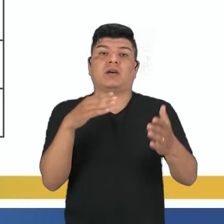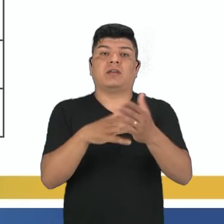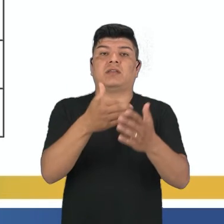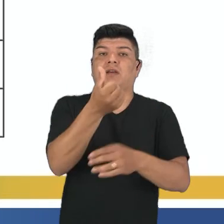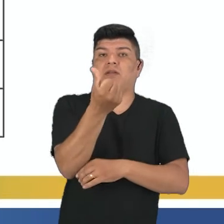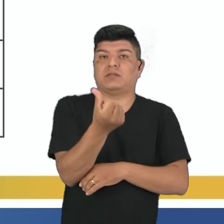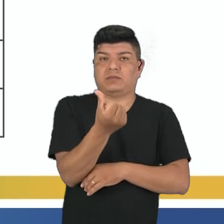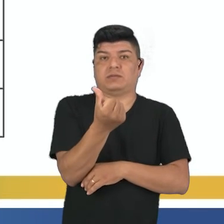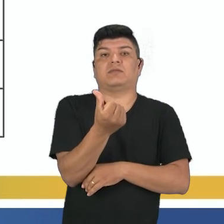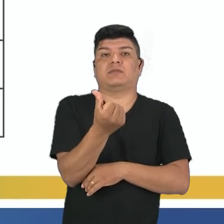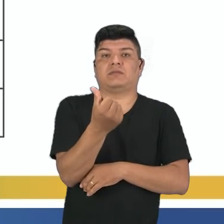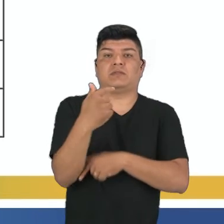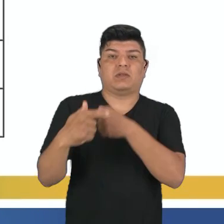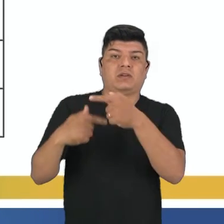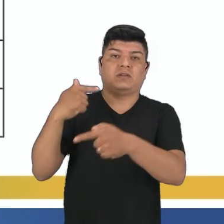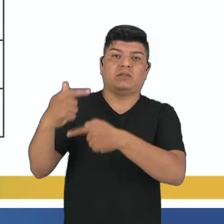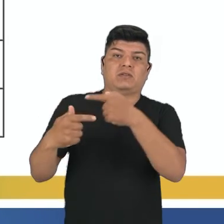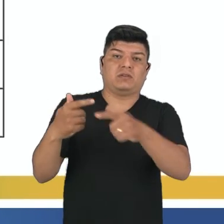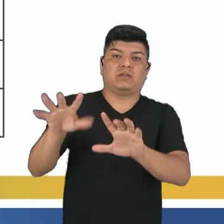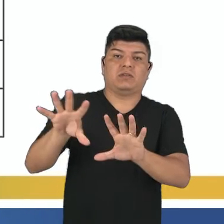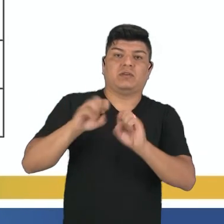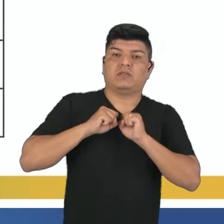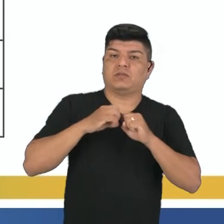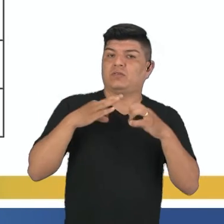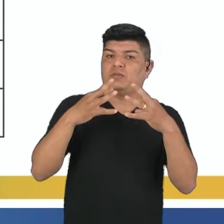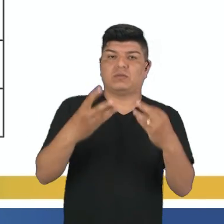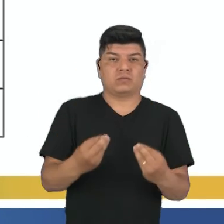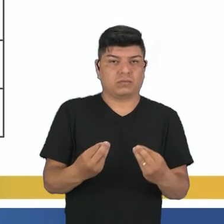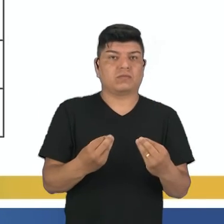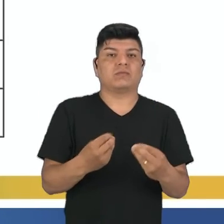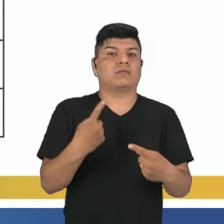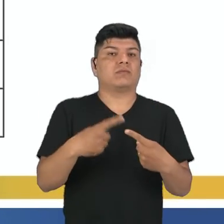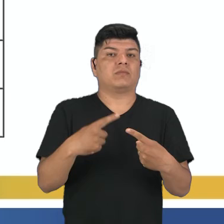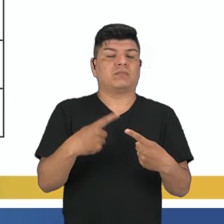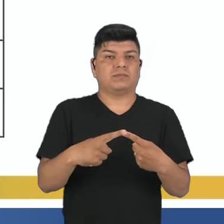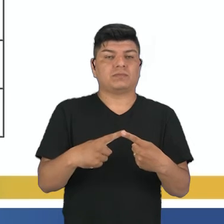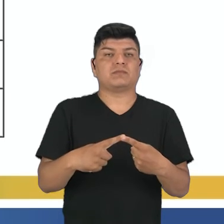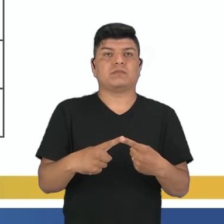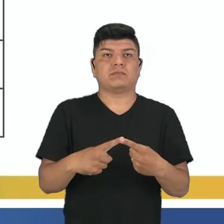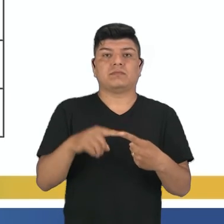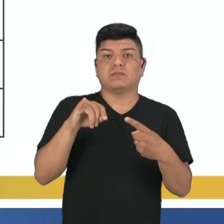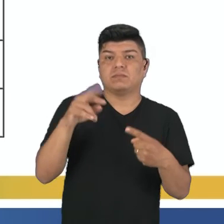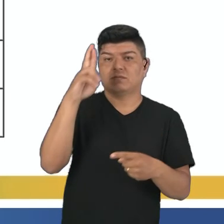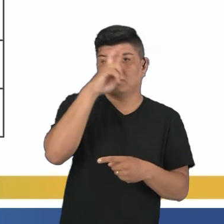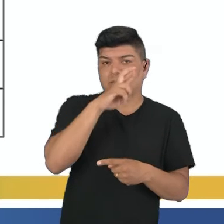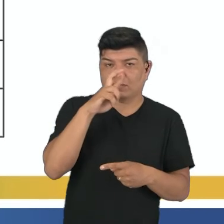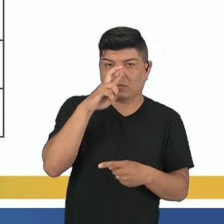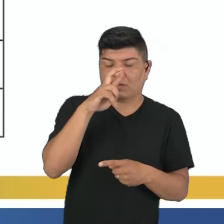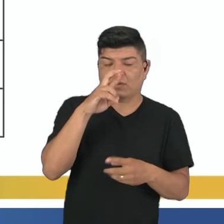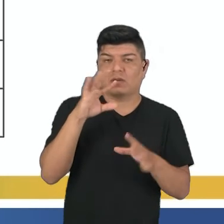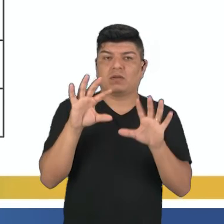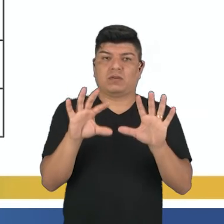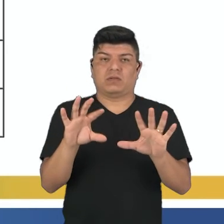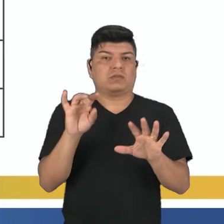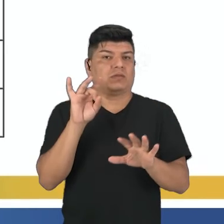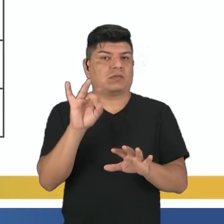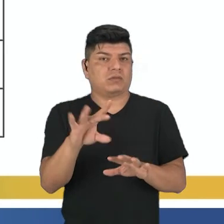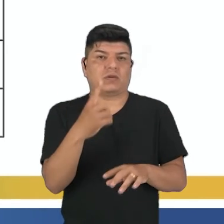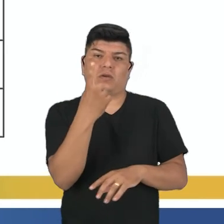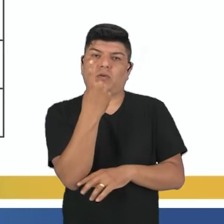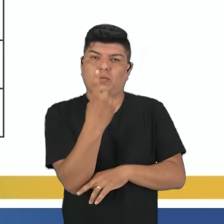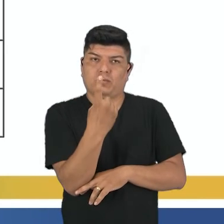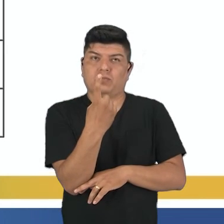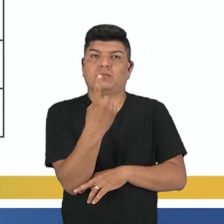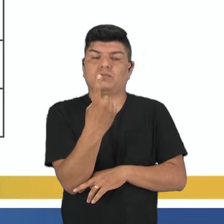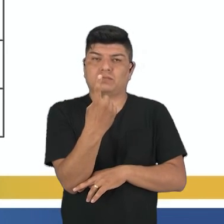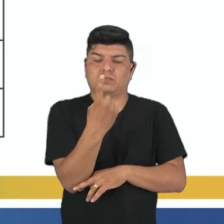para a geração do indivíduo totalmente recessivo. Por quê? Se vocês observarem, foi apenas um